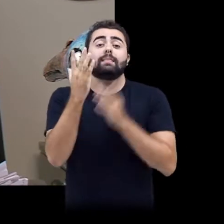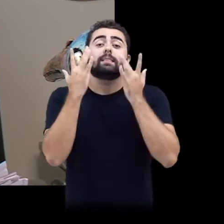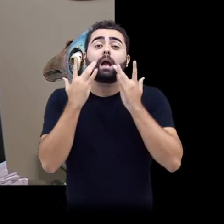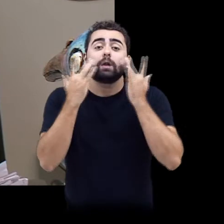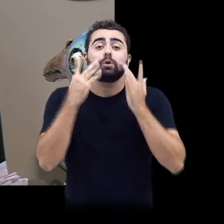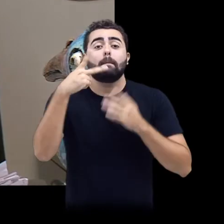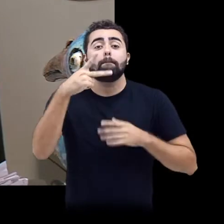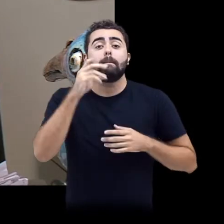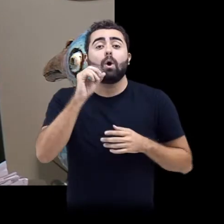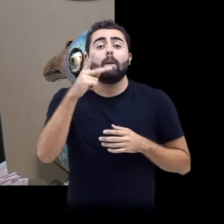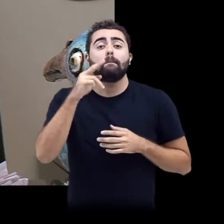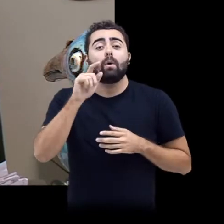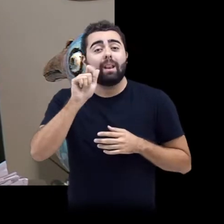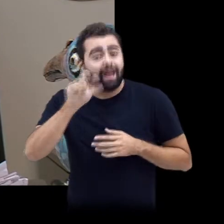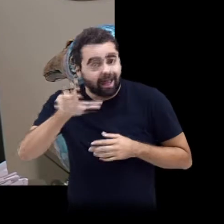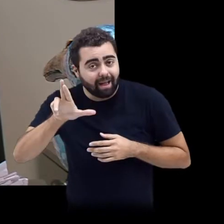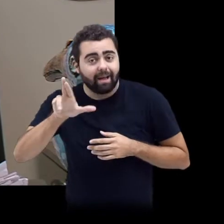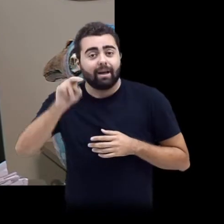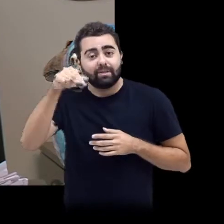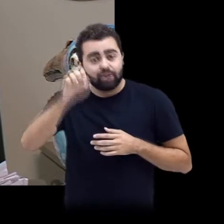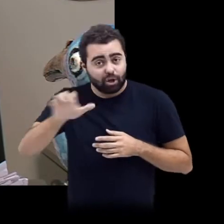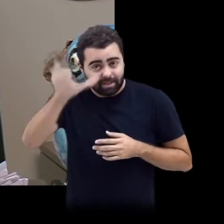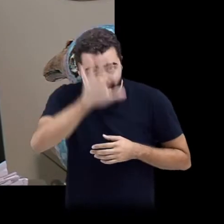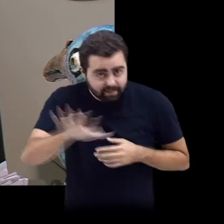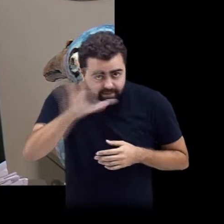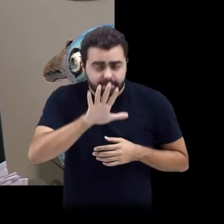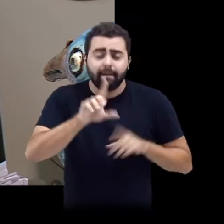continuidade ao Teatro Estudante de Pernambuco,